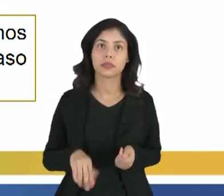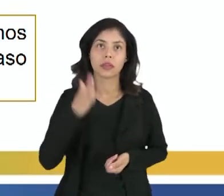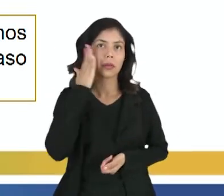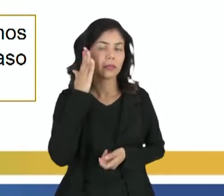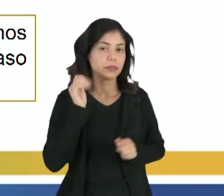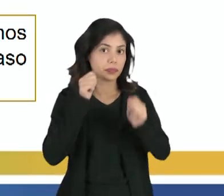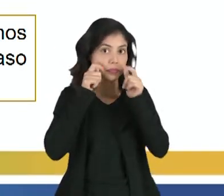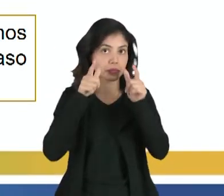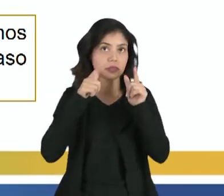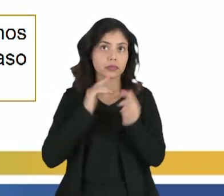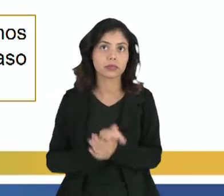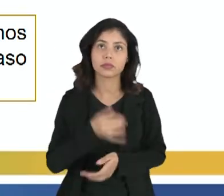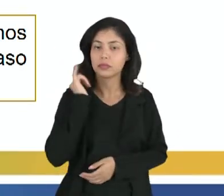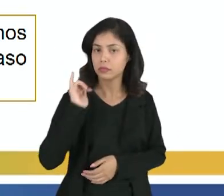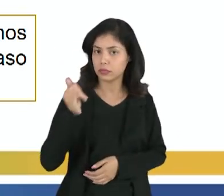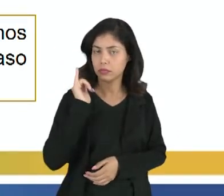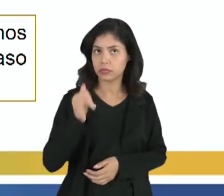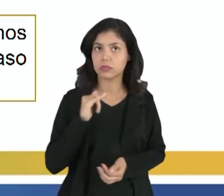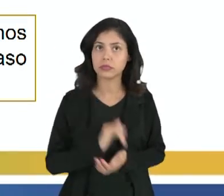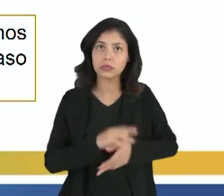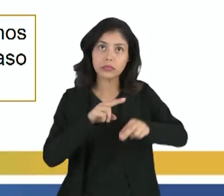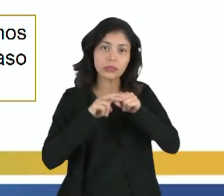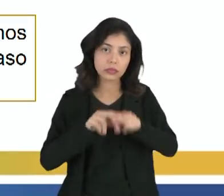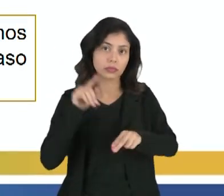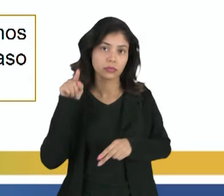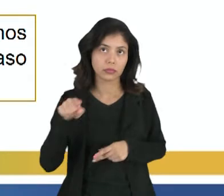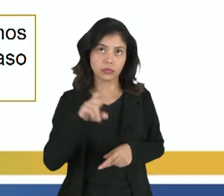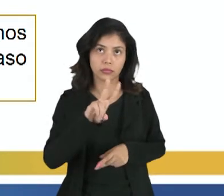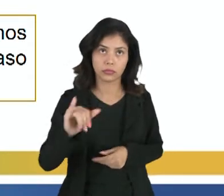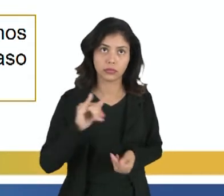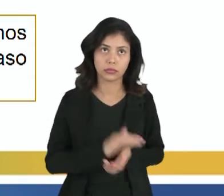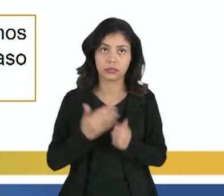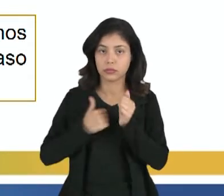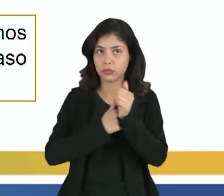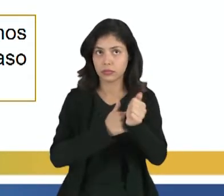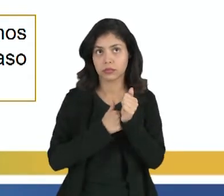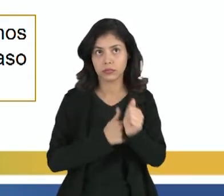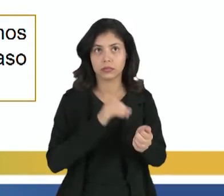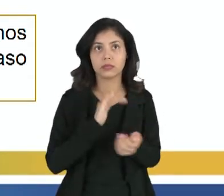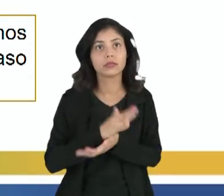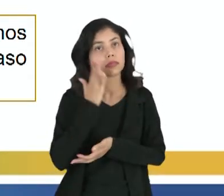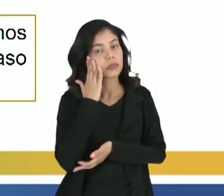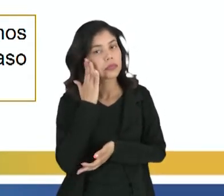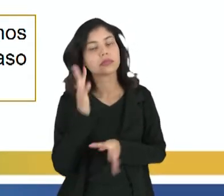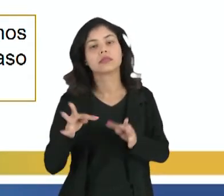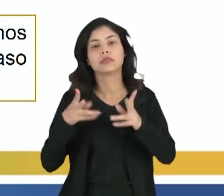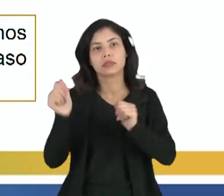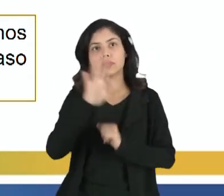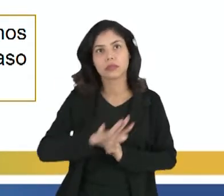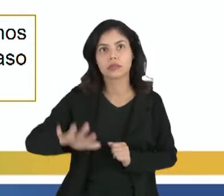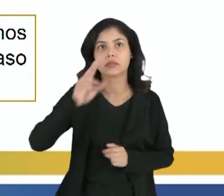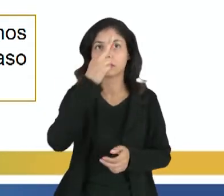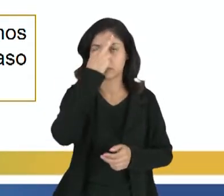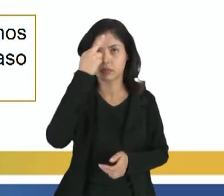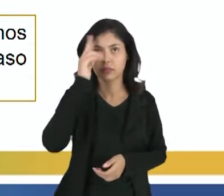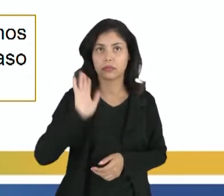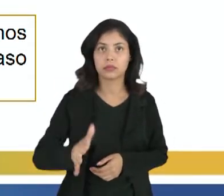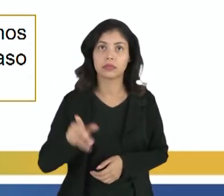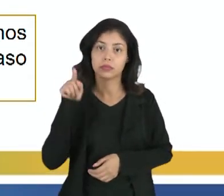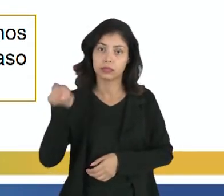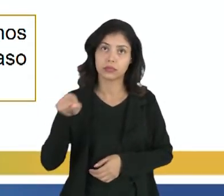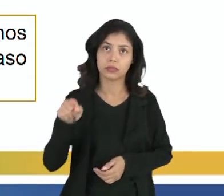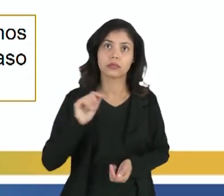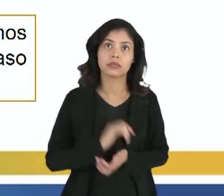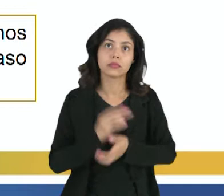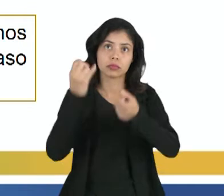precisamos ficar atentos ao narrador, pois é ele quem vai nos guiar para entender toda a história, já que é